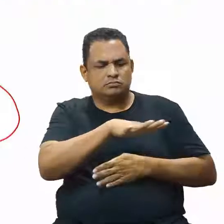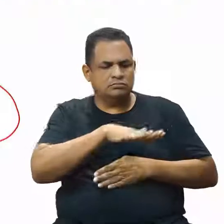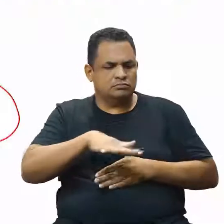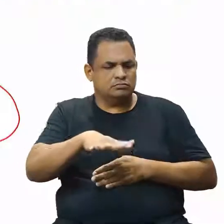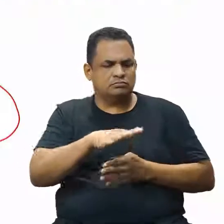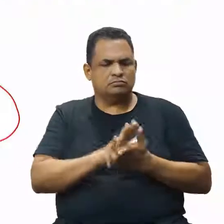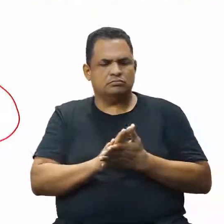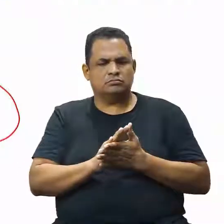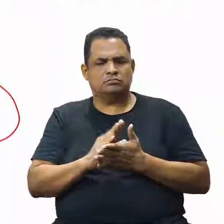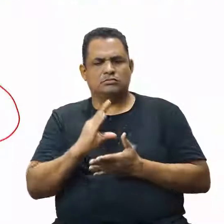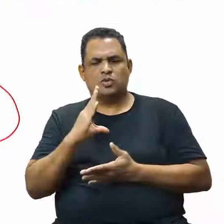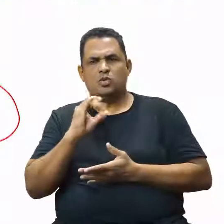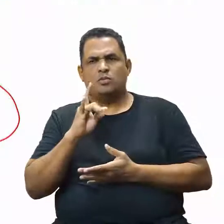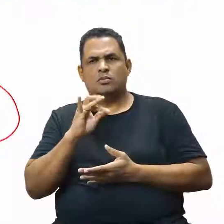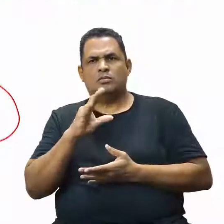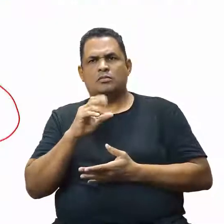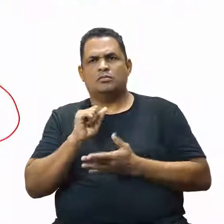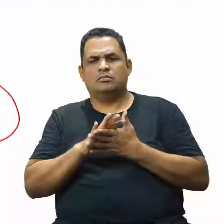cupins podem